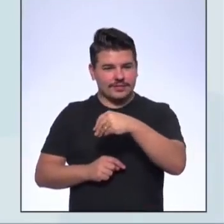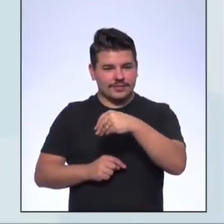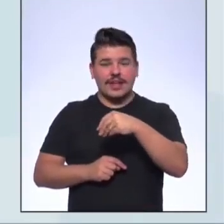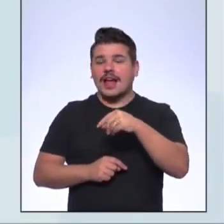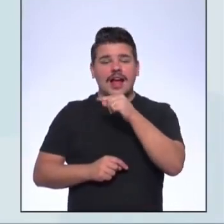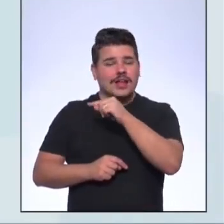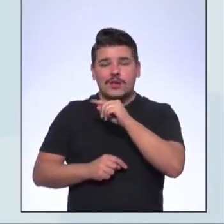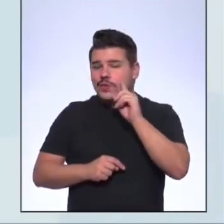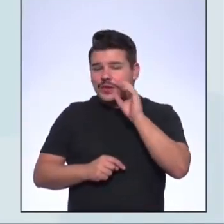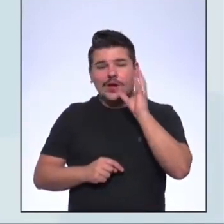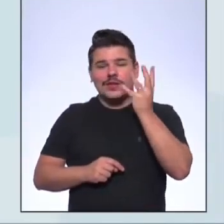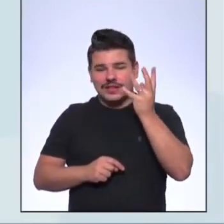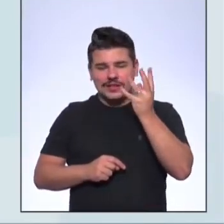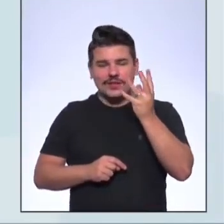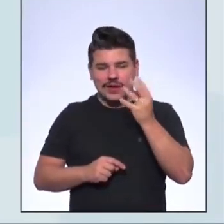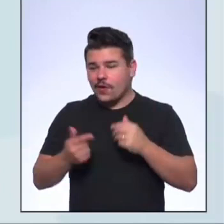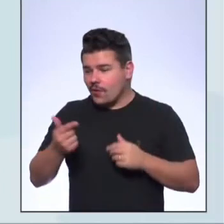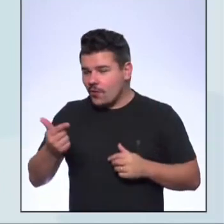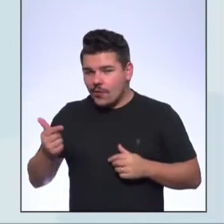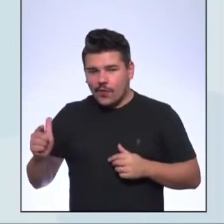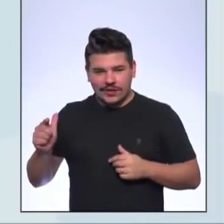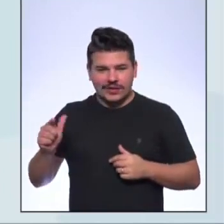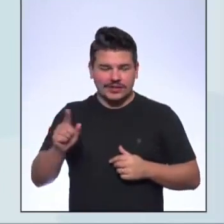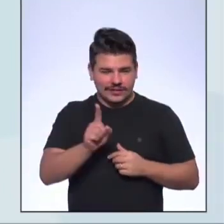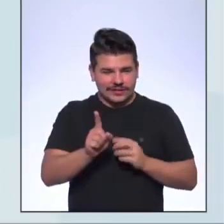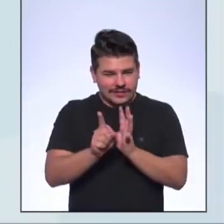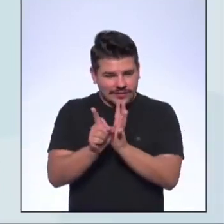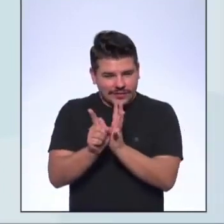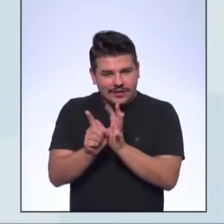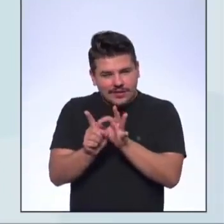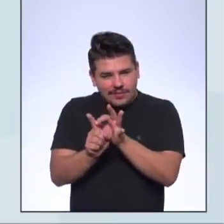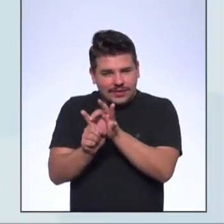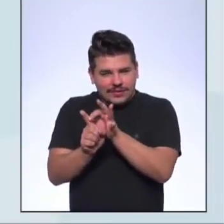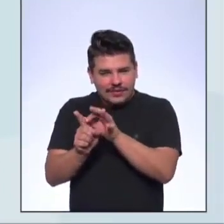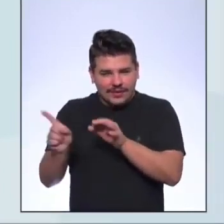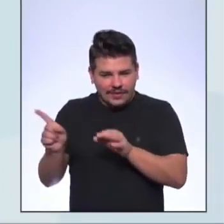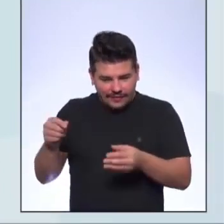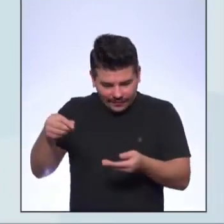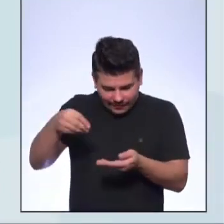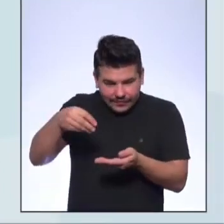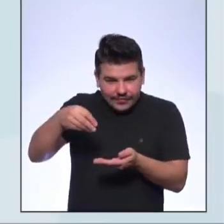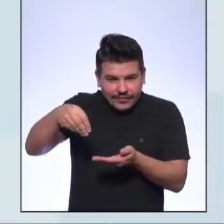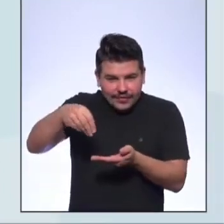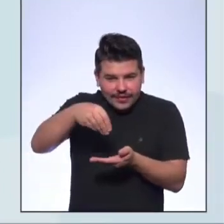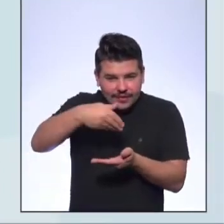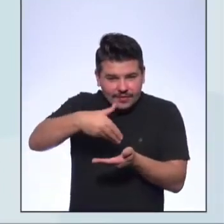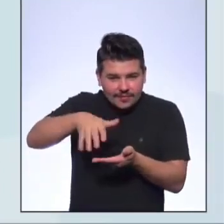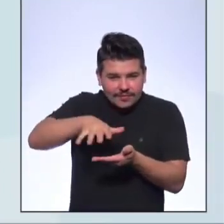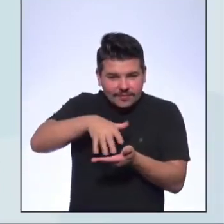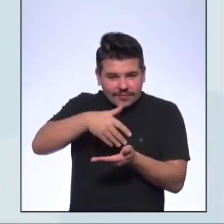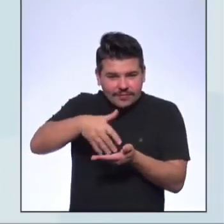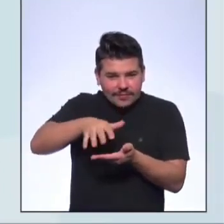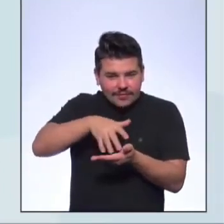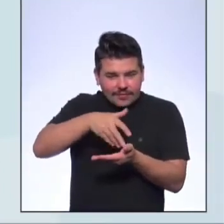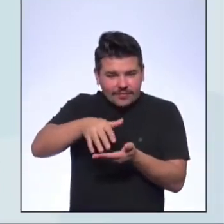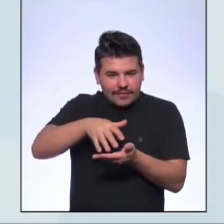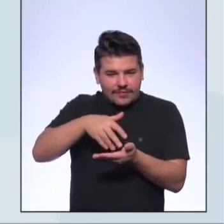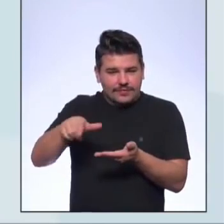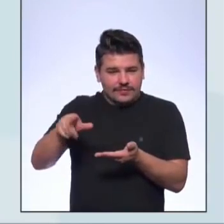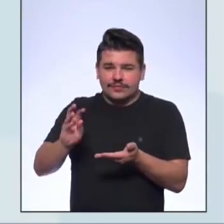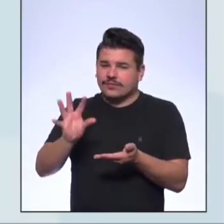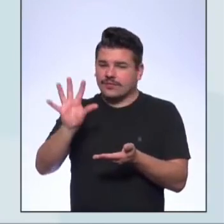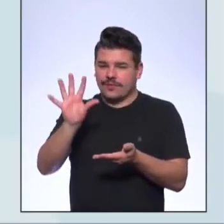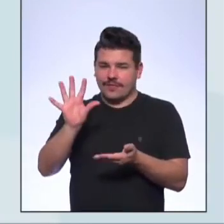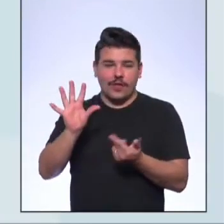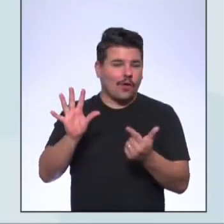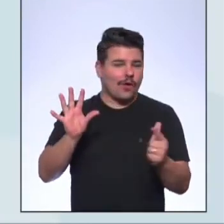que aconteceu? Ele pegou uma outra planta, foi lá, pegou um pincelzinho, passou esse pincel aí nas